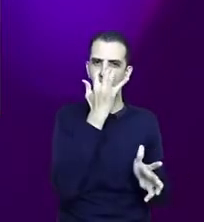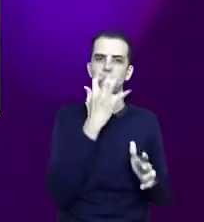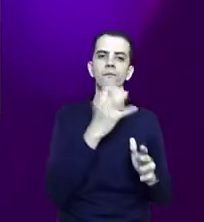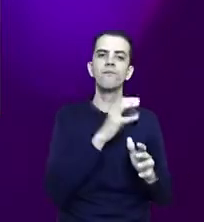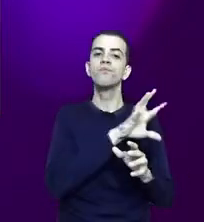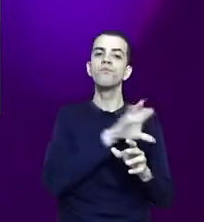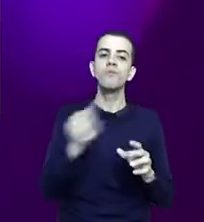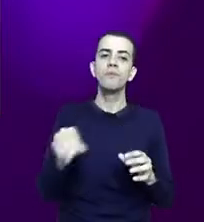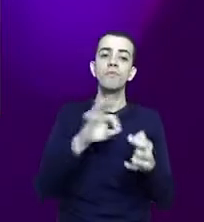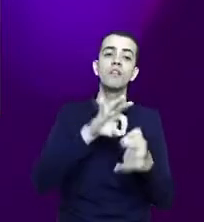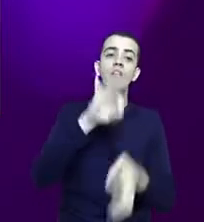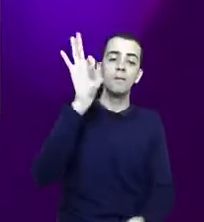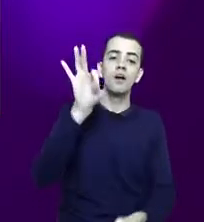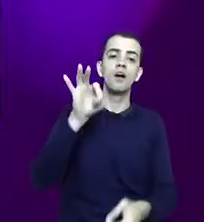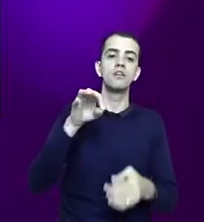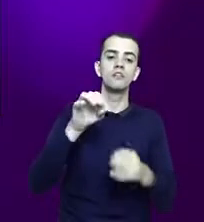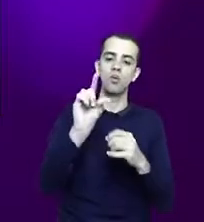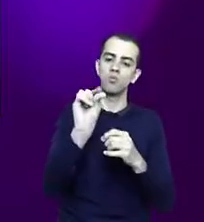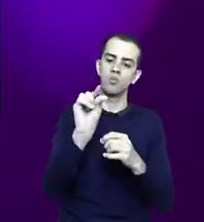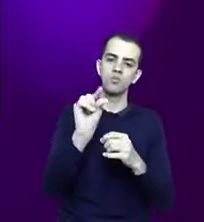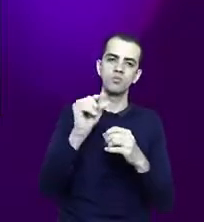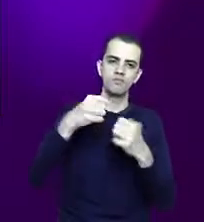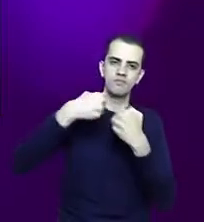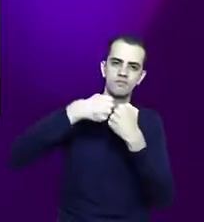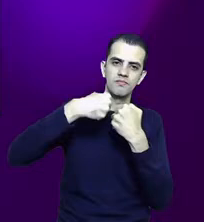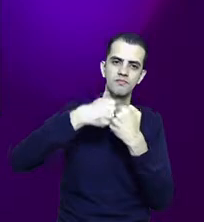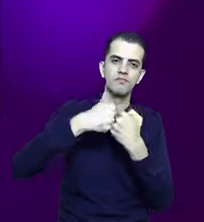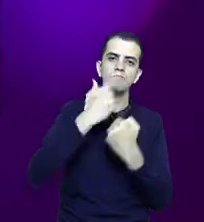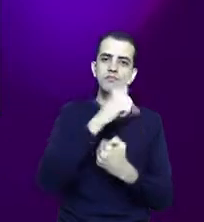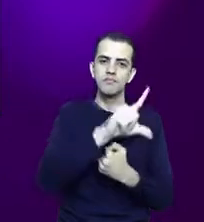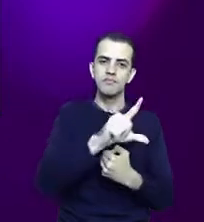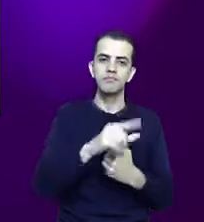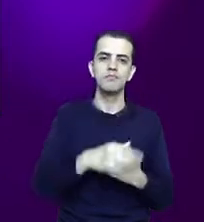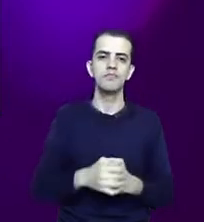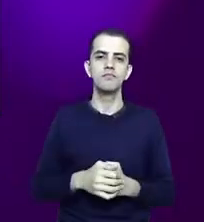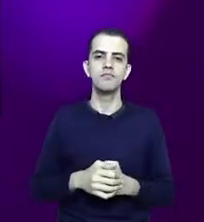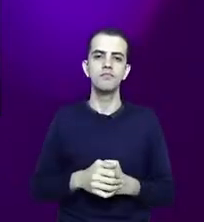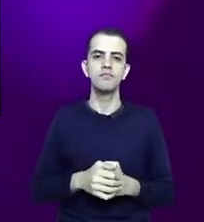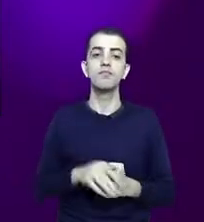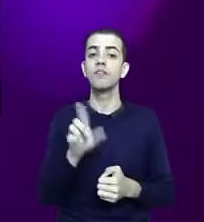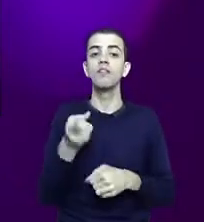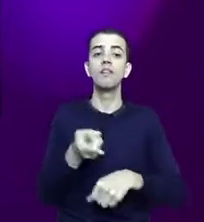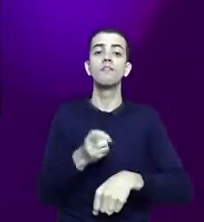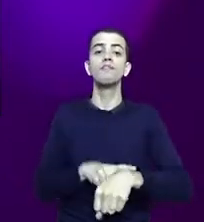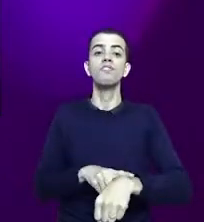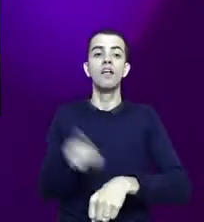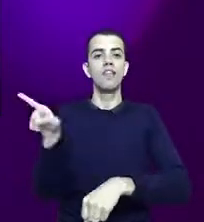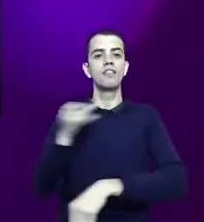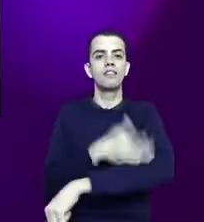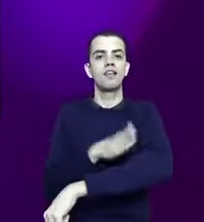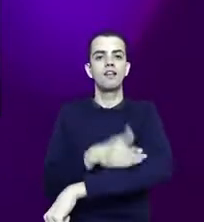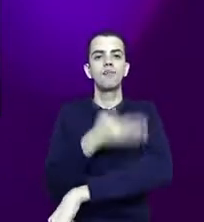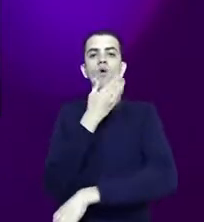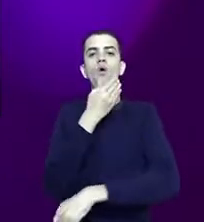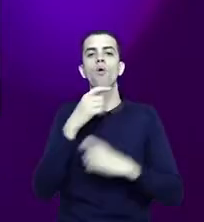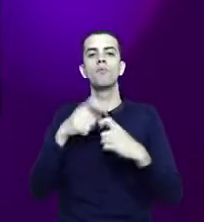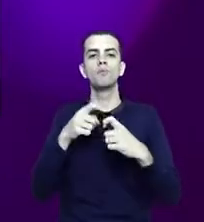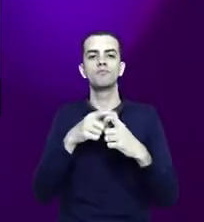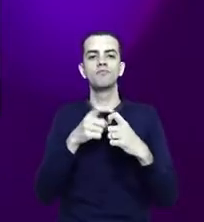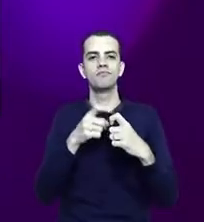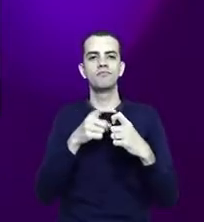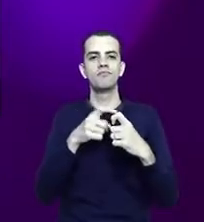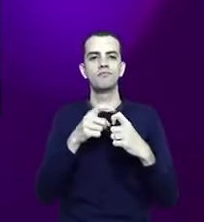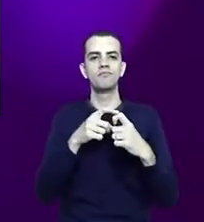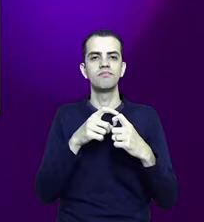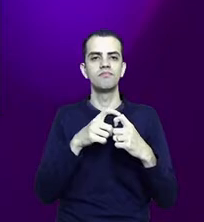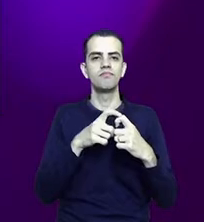tamanho da haste, os calços estão adequados. E aqui o cirurgião, num treinamento, era a primeira prótese, é muito importante que esses casos haja